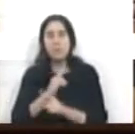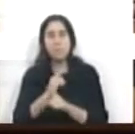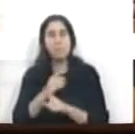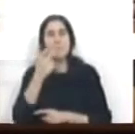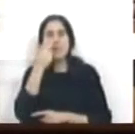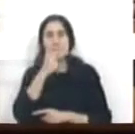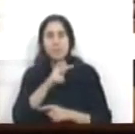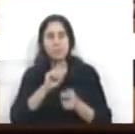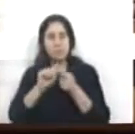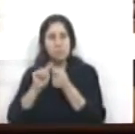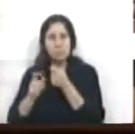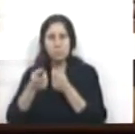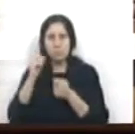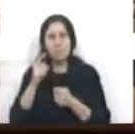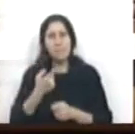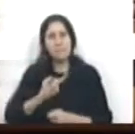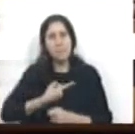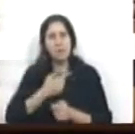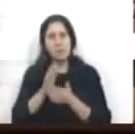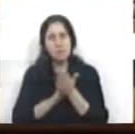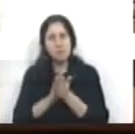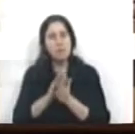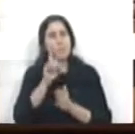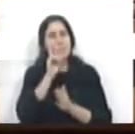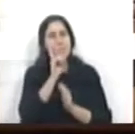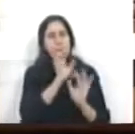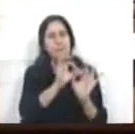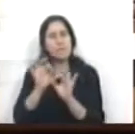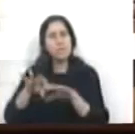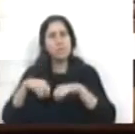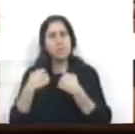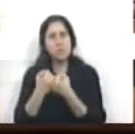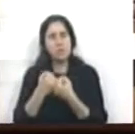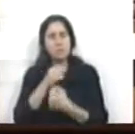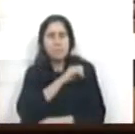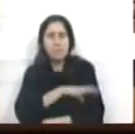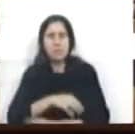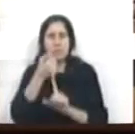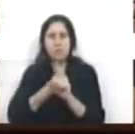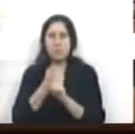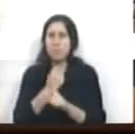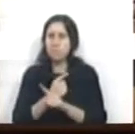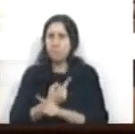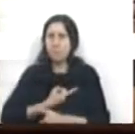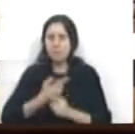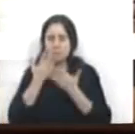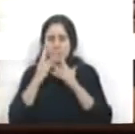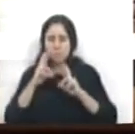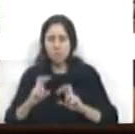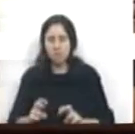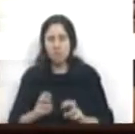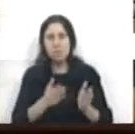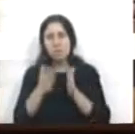não contributivas devem ser utilizadas com toda a proteção social para combater a pobreza também tem de ser estudada.